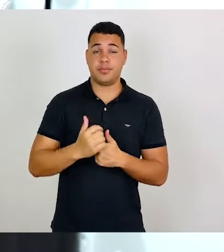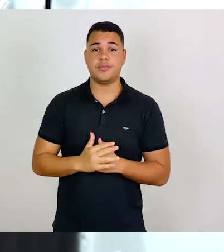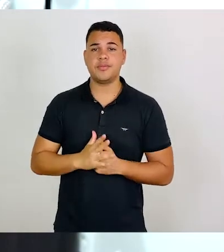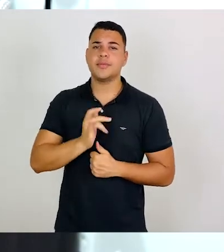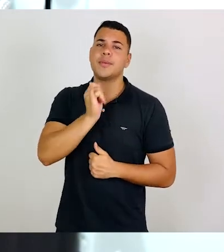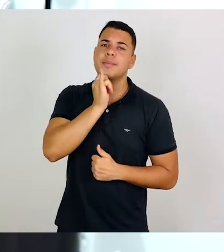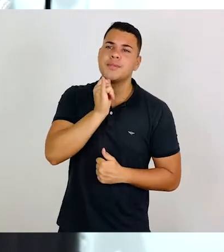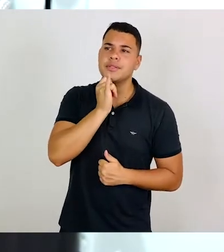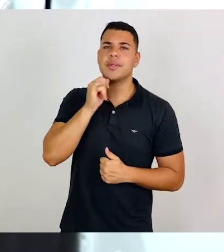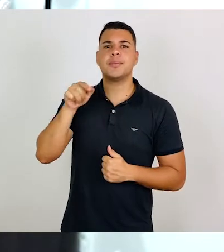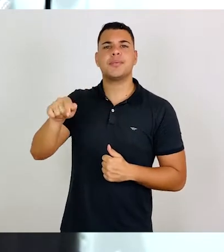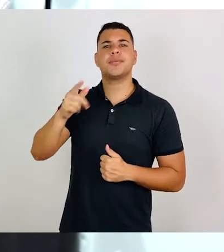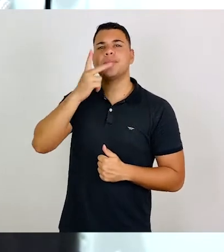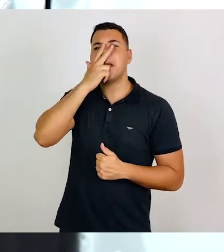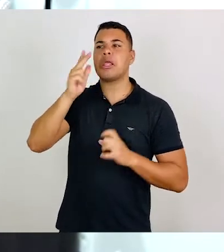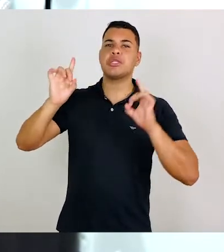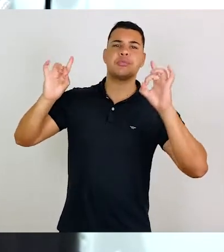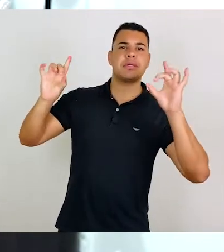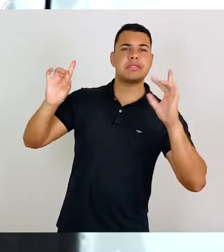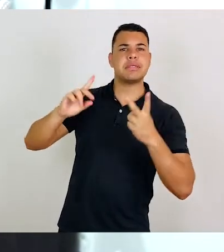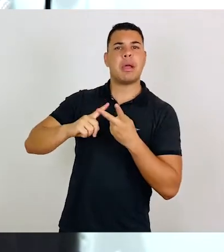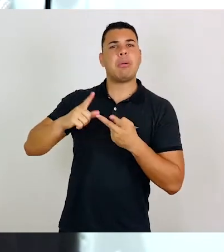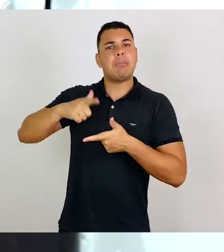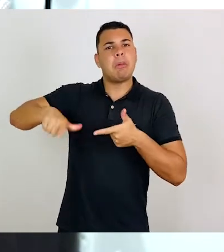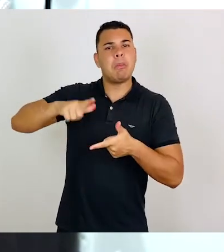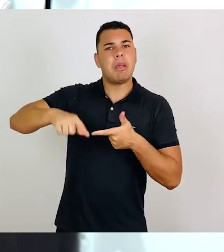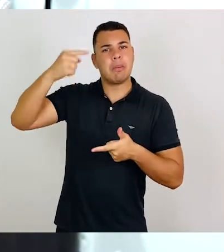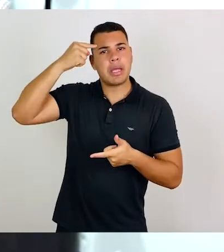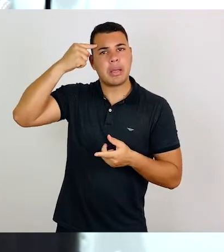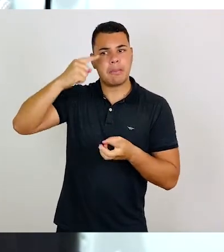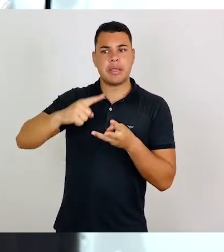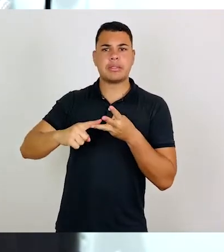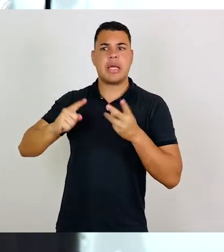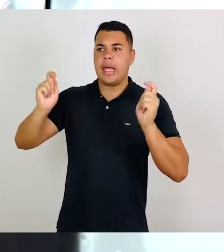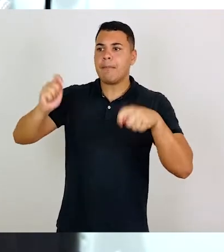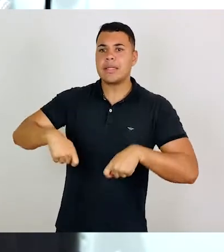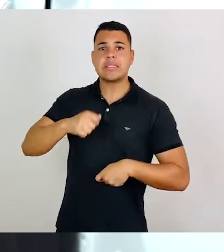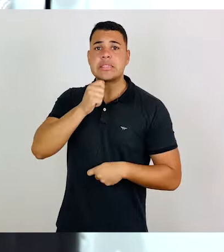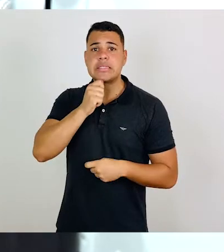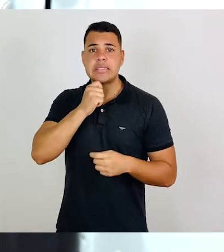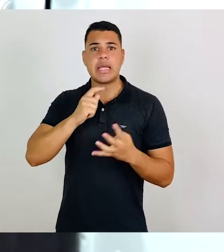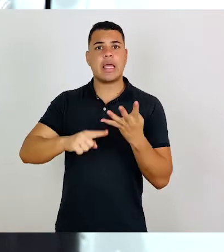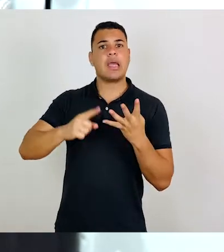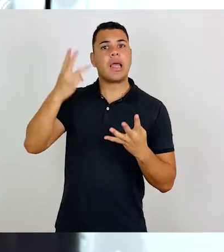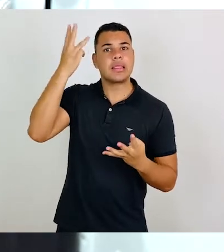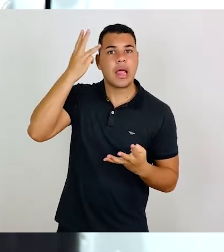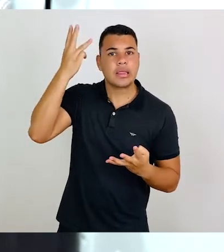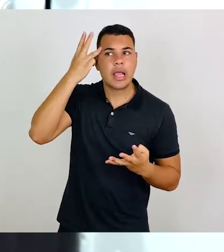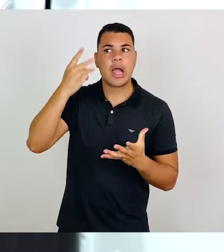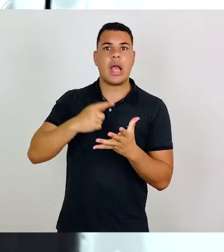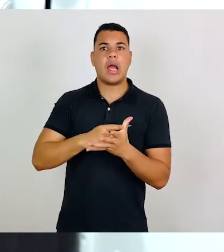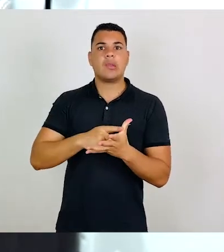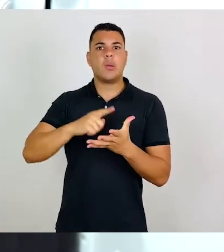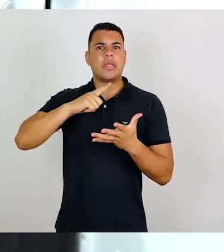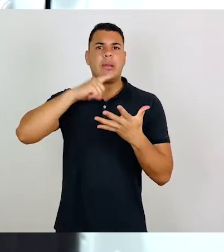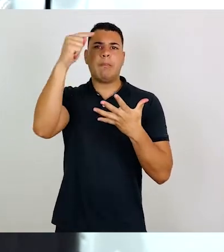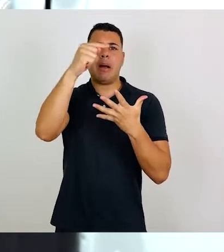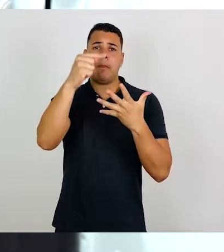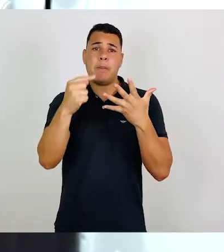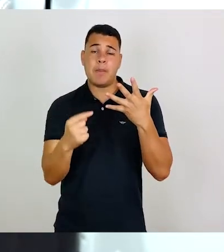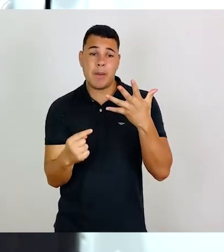científica das nomenclaturas que foram e que são utilizadas para caracterizar essas pessoas. Nomenclaturas